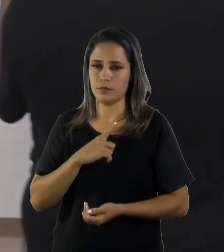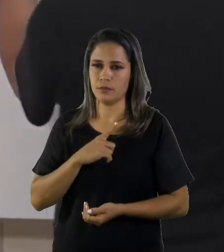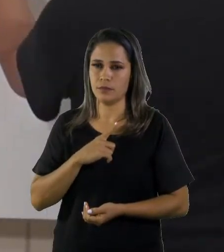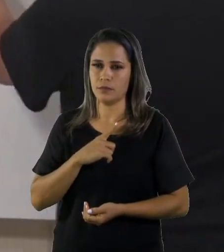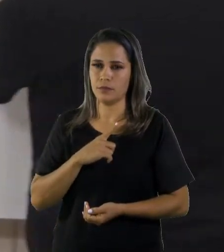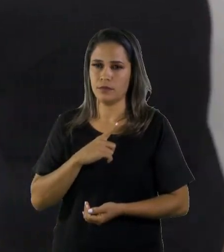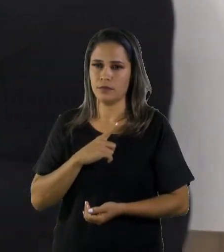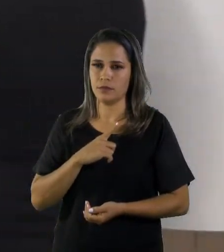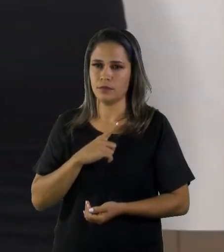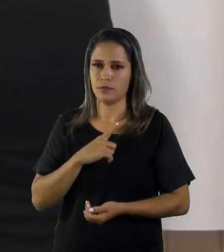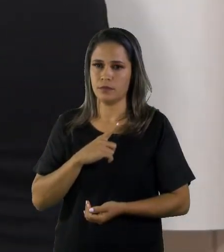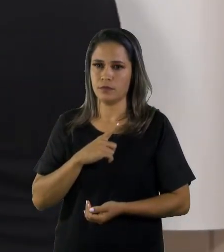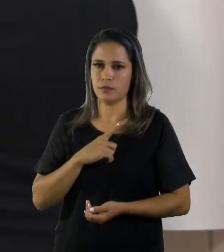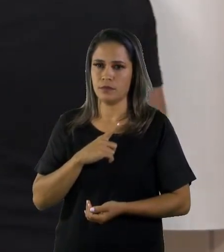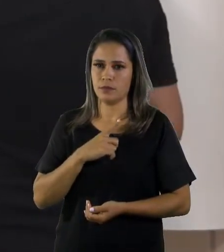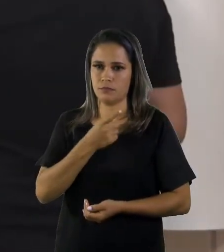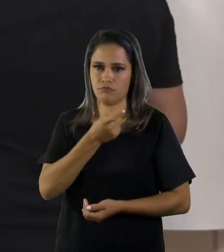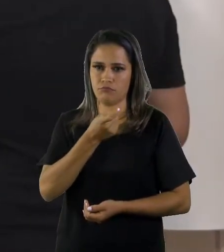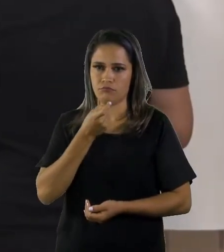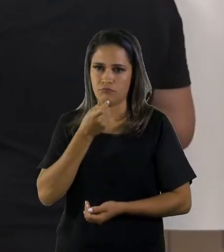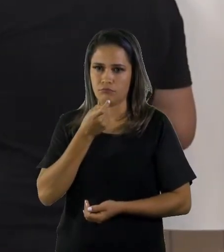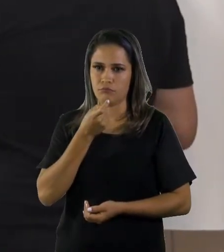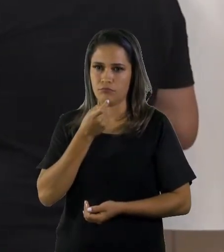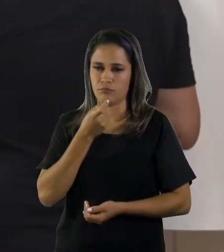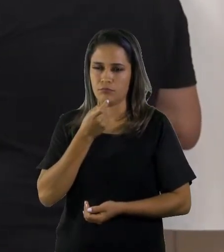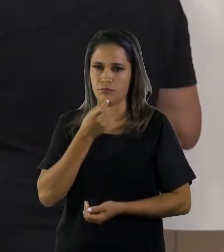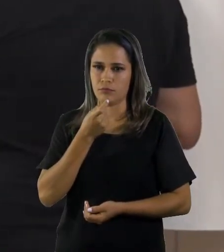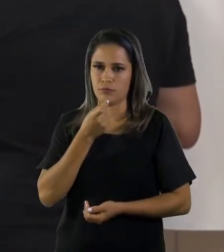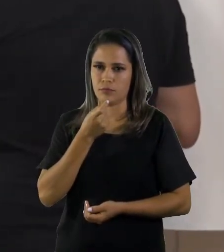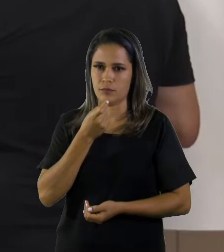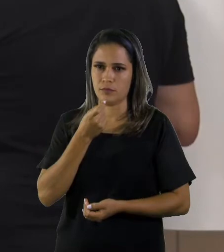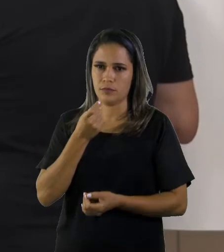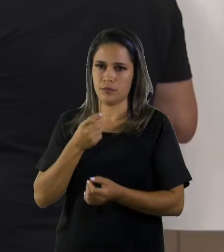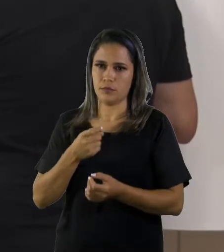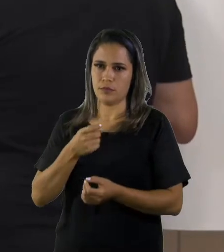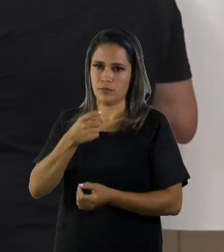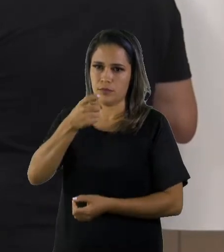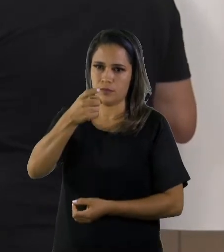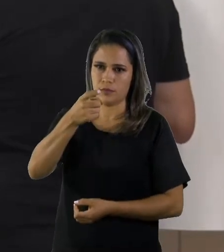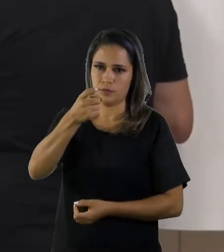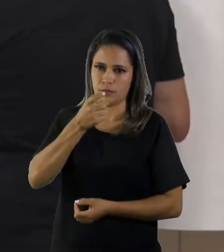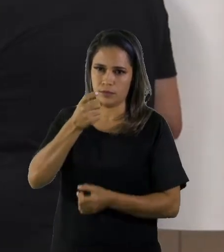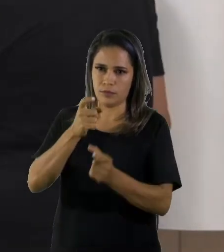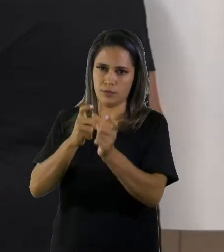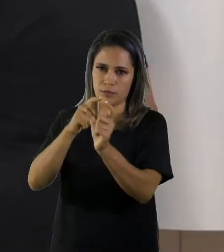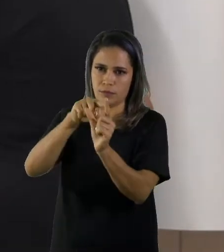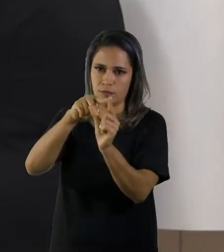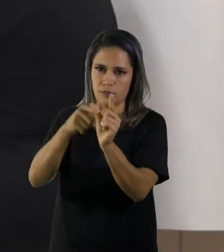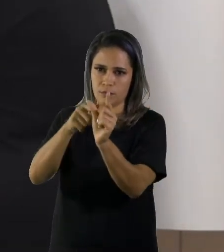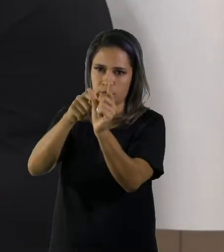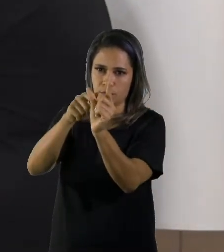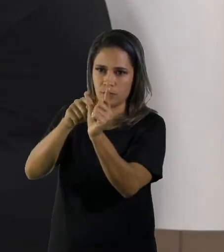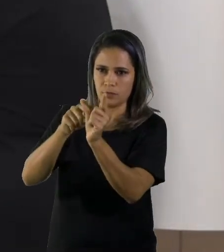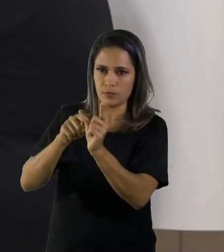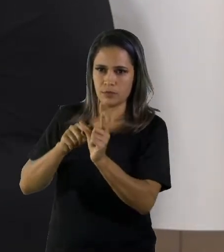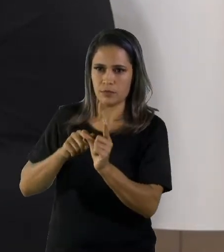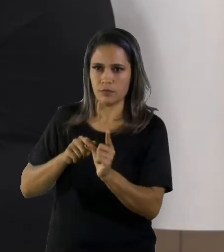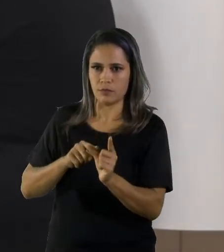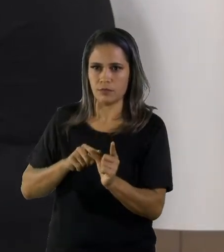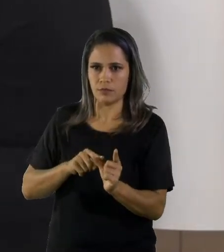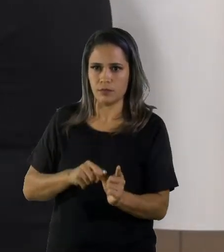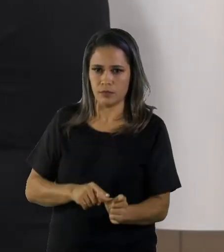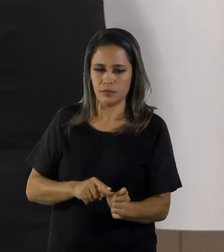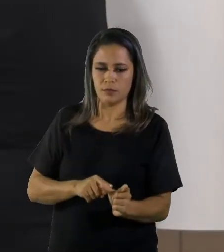ângulo X, se eu novamente deslocar, eu vou perceber que ele